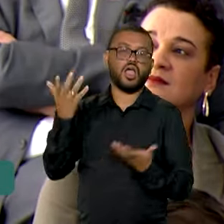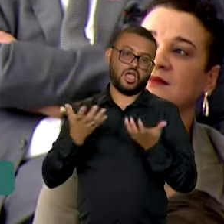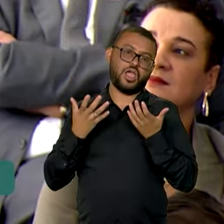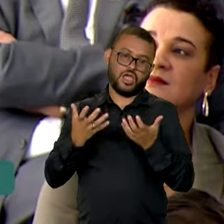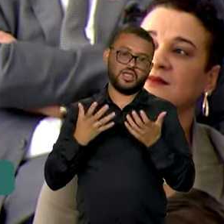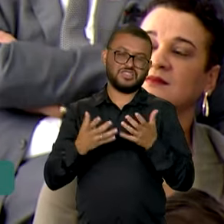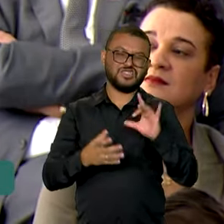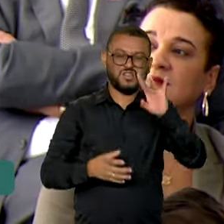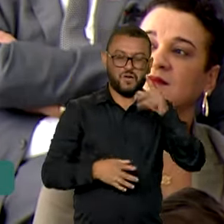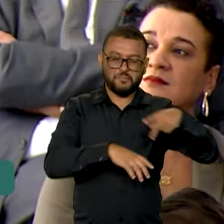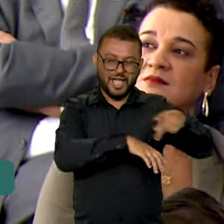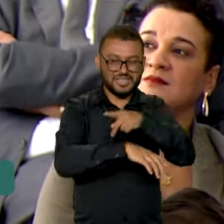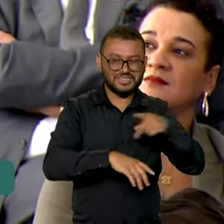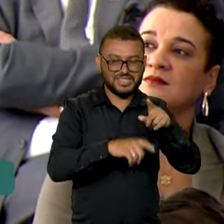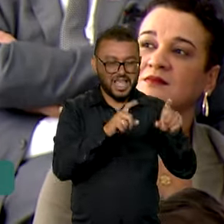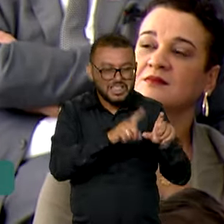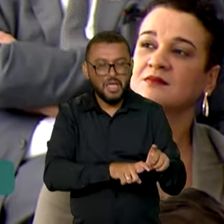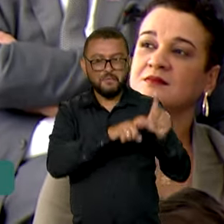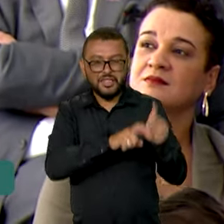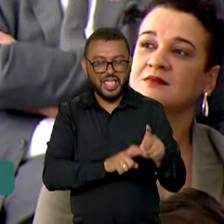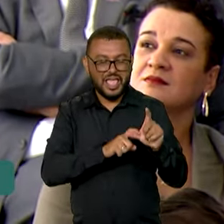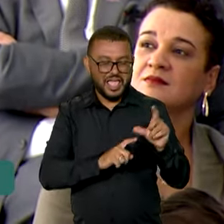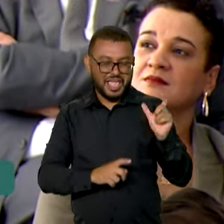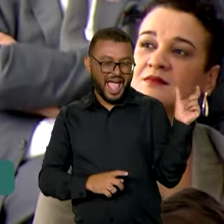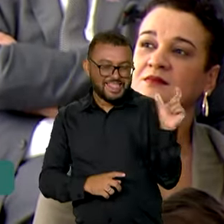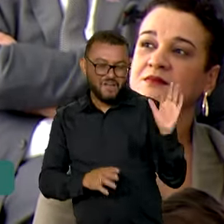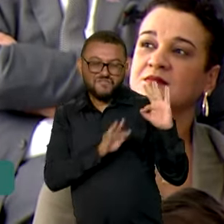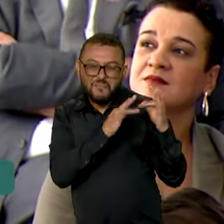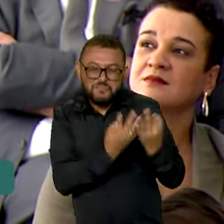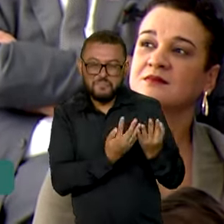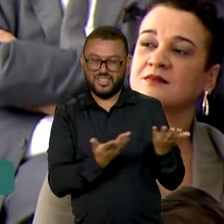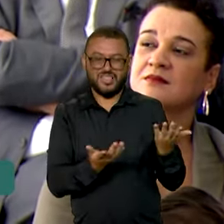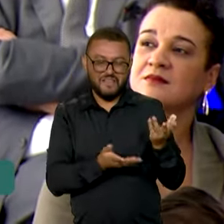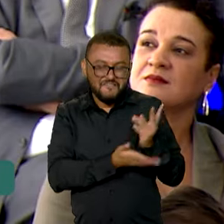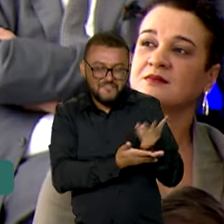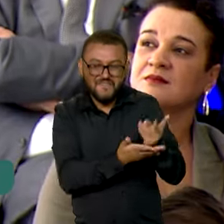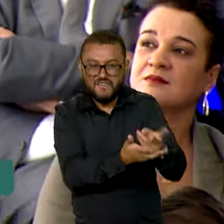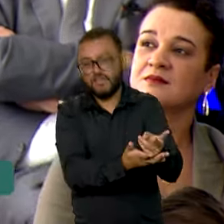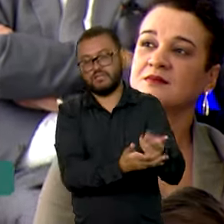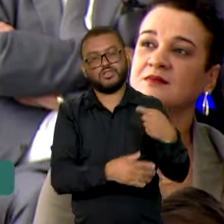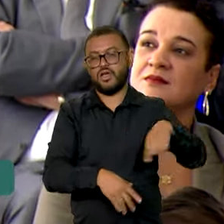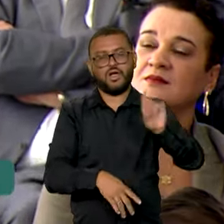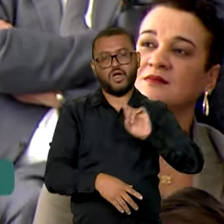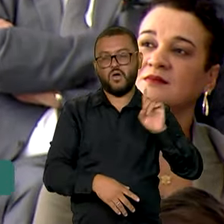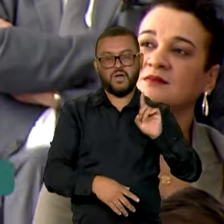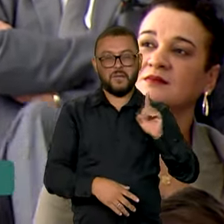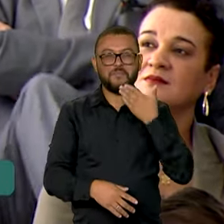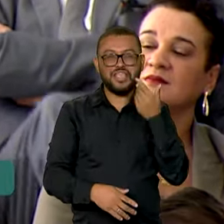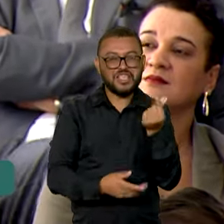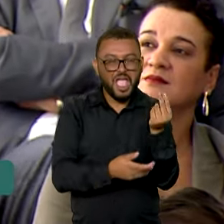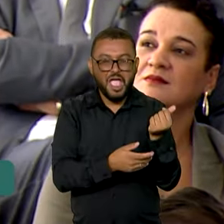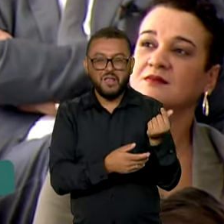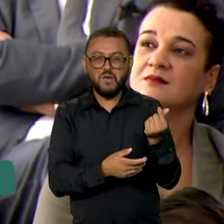país que eternamente dependa de um bota-família, que eternamente dependa de um vale-gás.